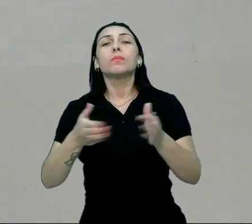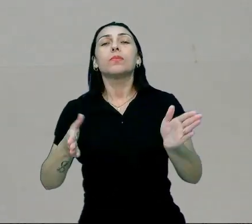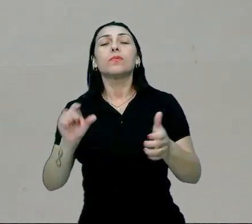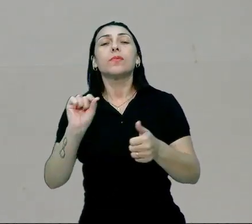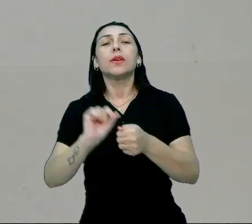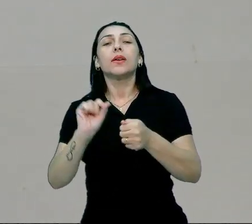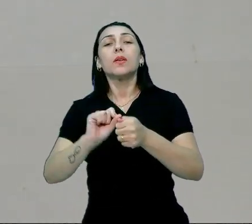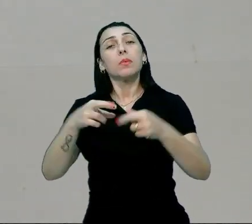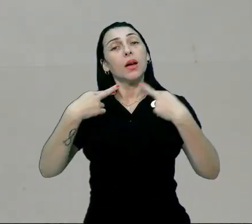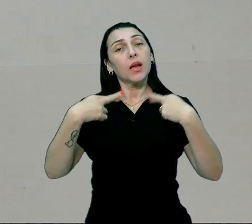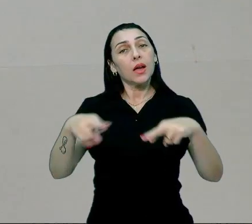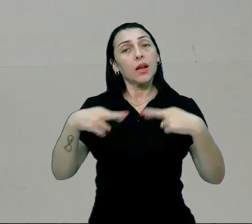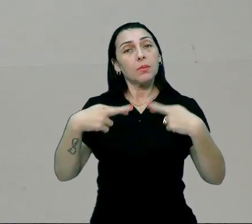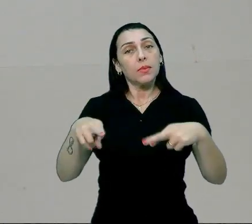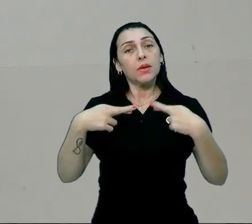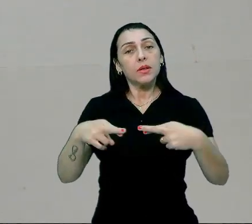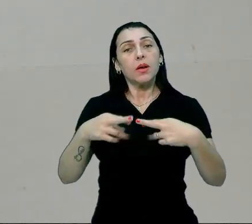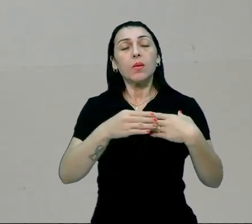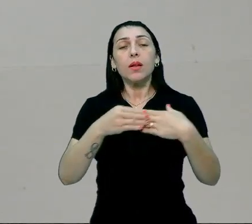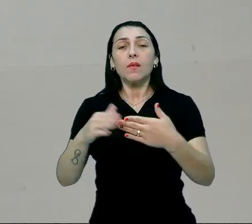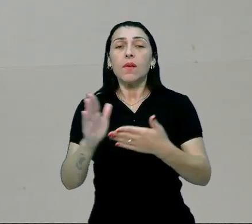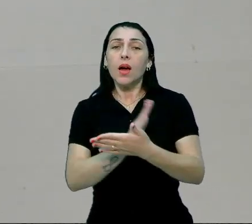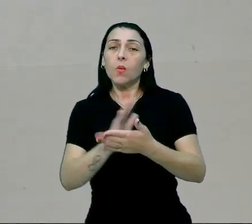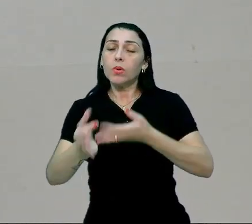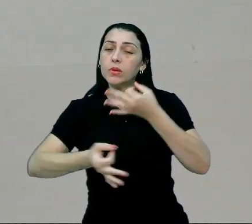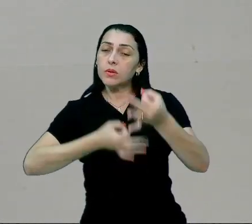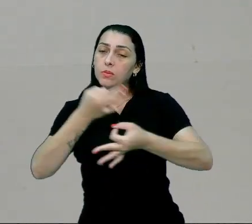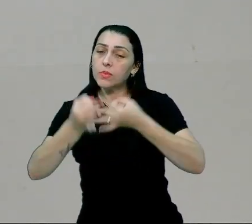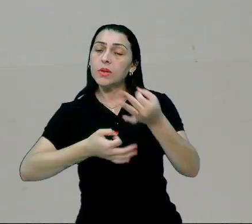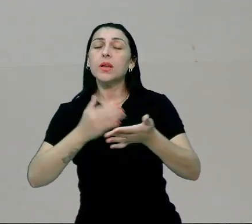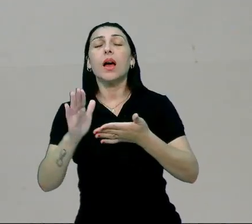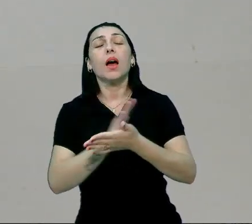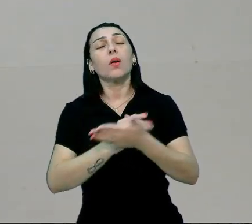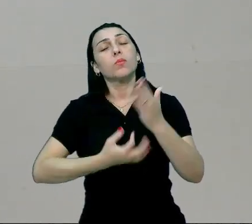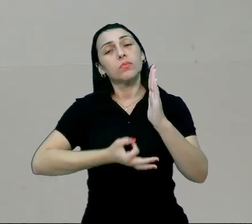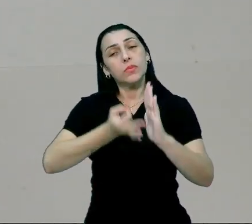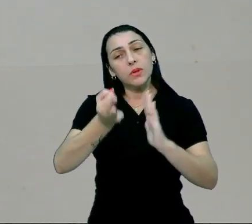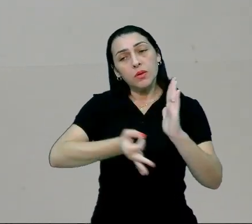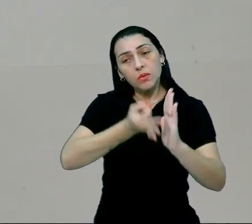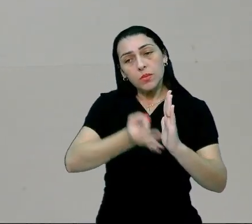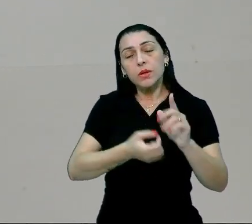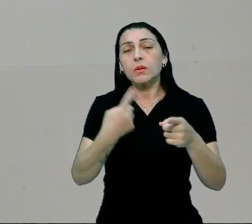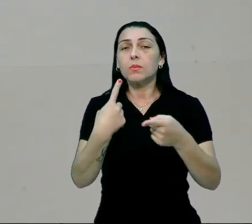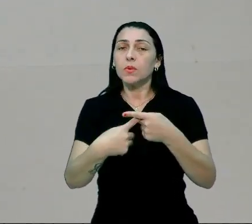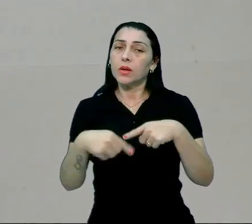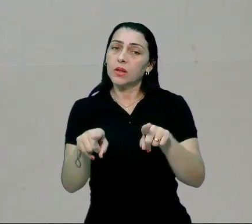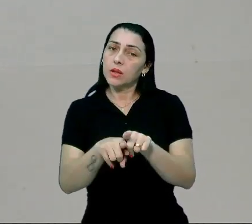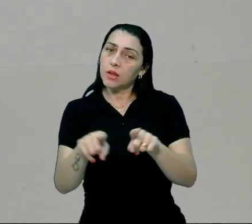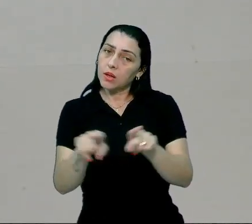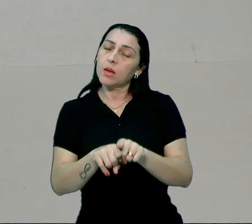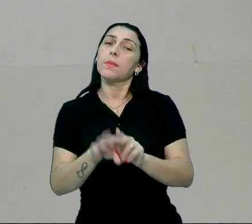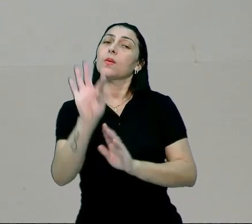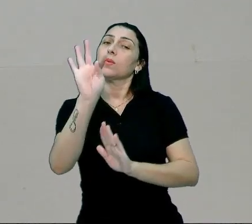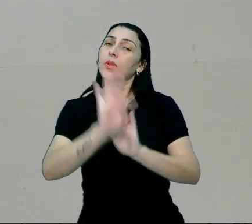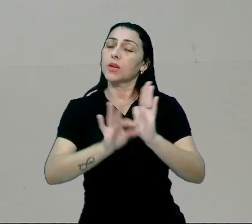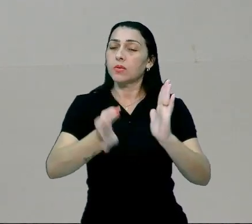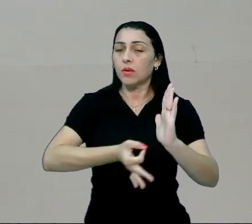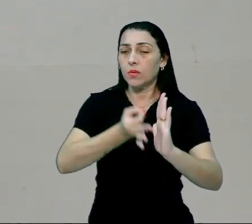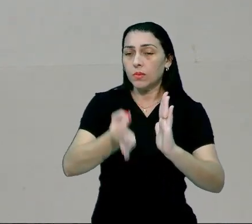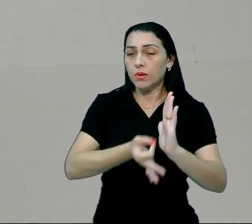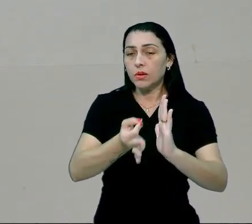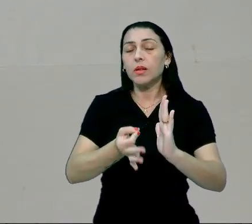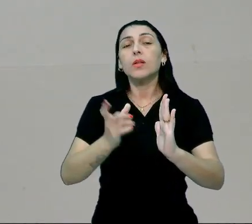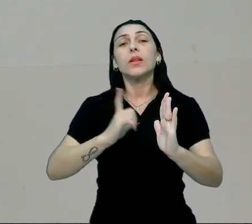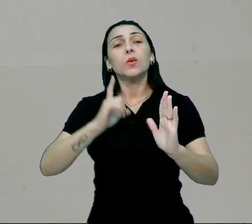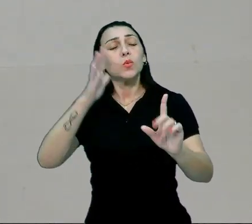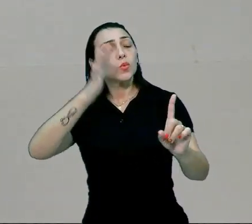uma reivindicação. Então, eu levo algumas opiniões e alguns argumentos, porque ela também é um texto argumentativo, na qual eu